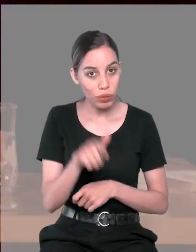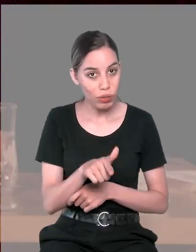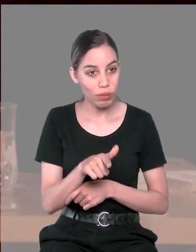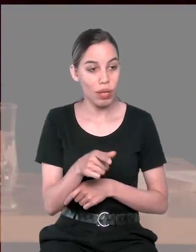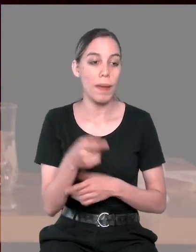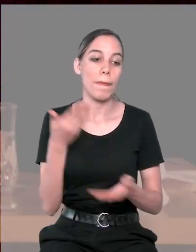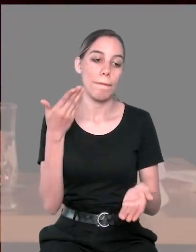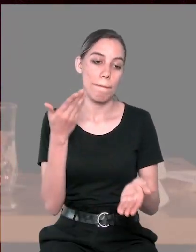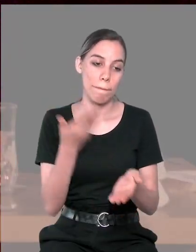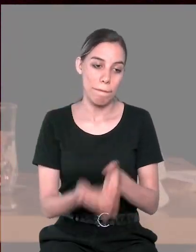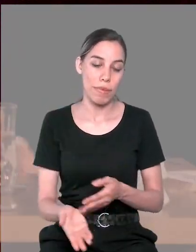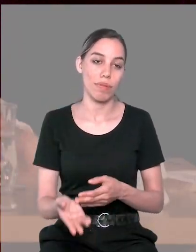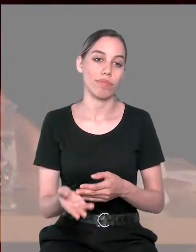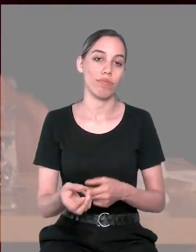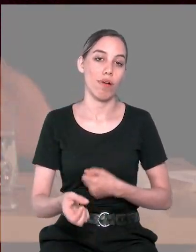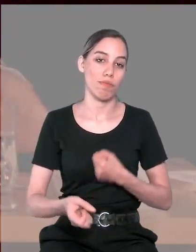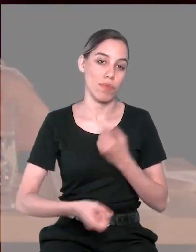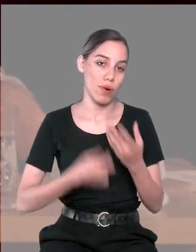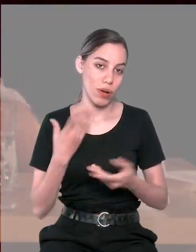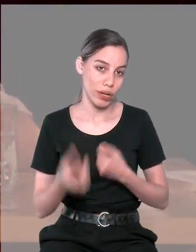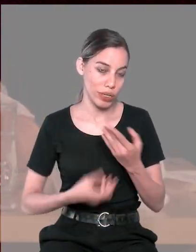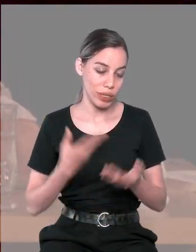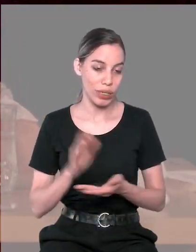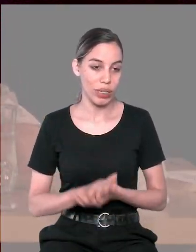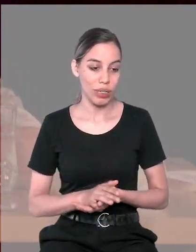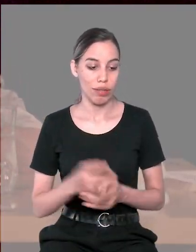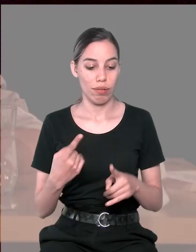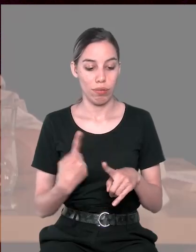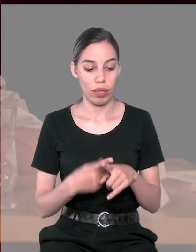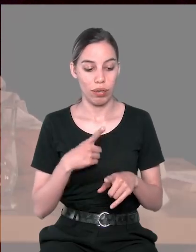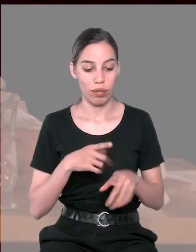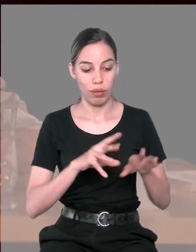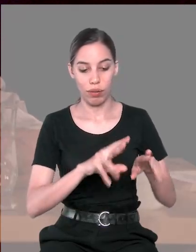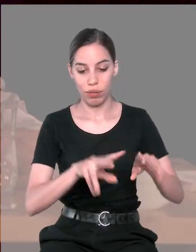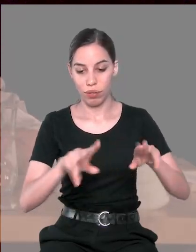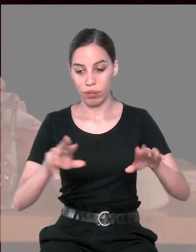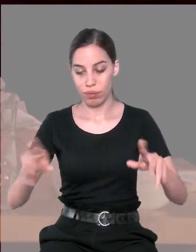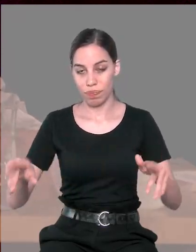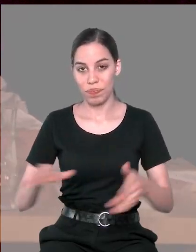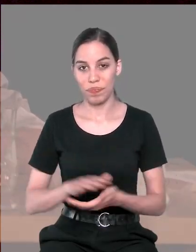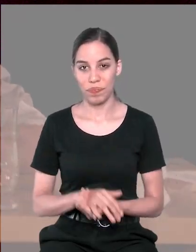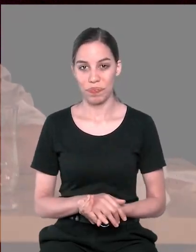você perde a própria potência poética, porque você vai ficar só nessa indiferença das próprias variações.